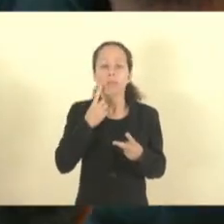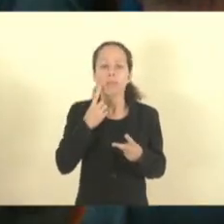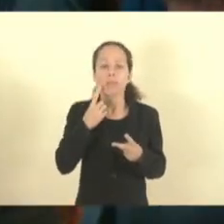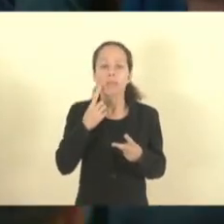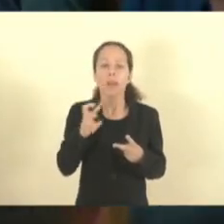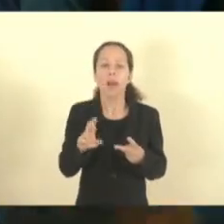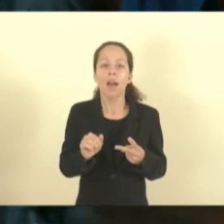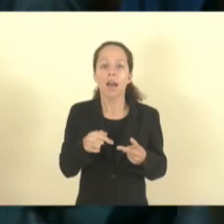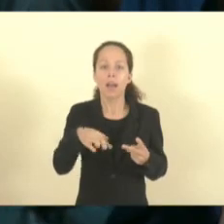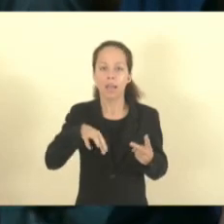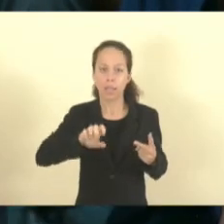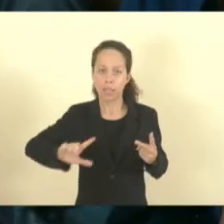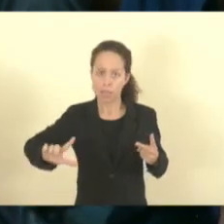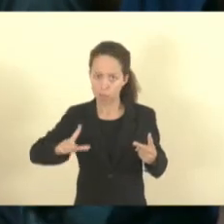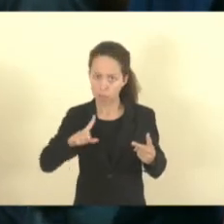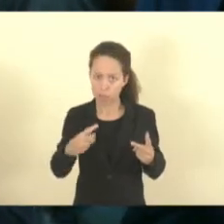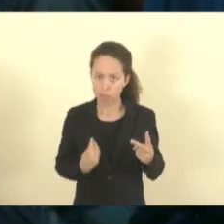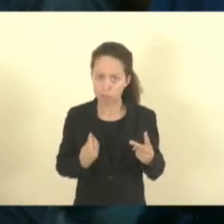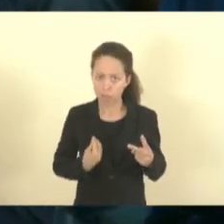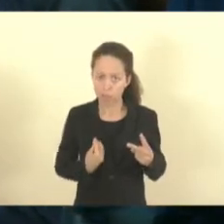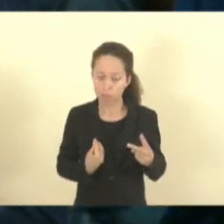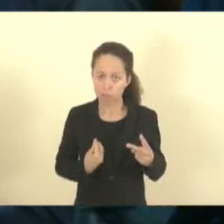Deputada Raquel, se encontra ainda?